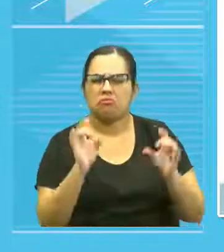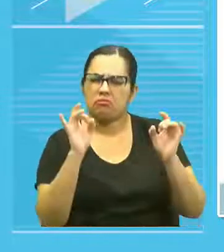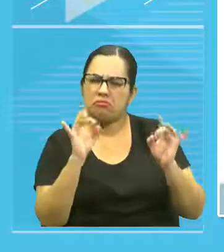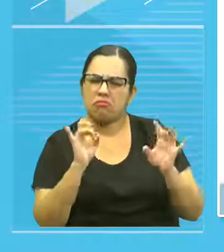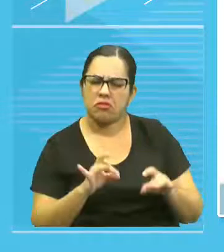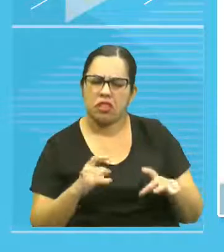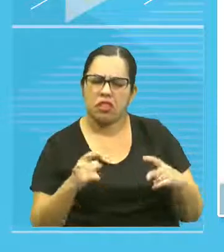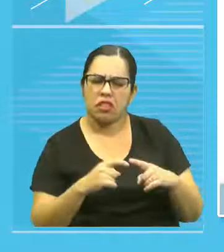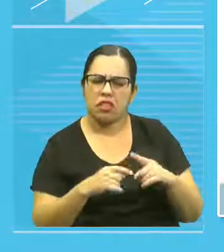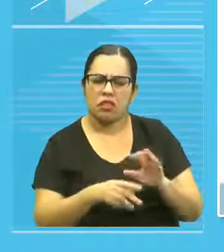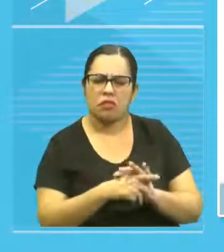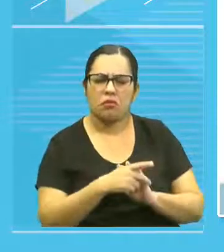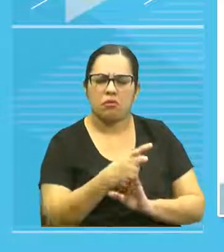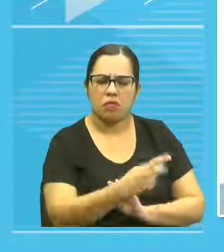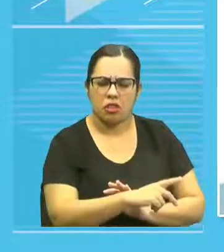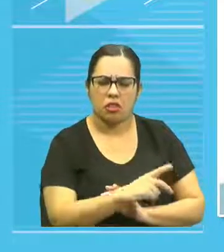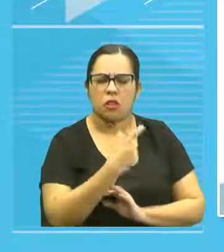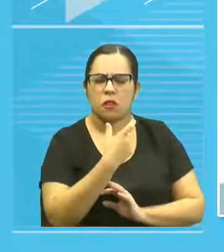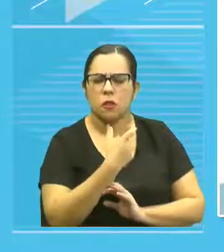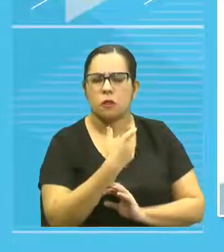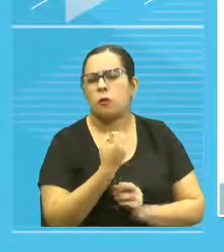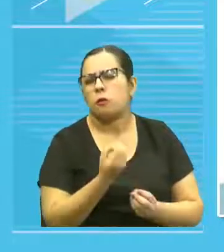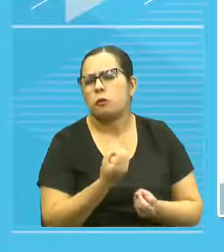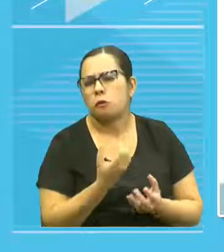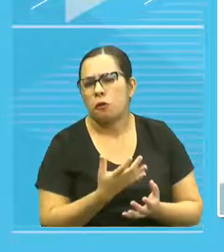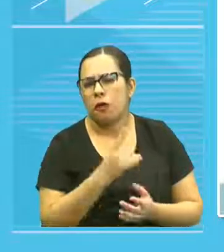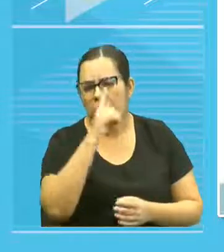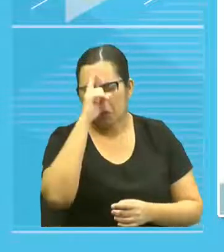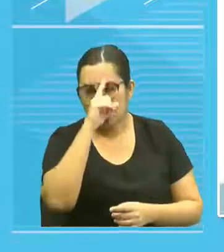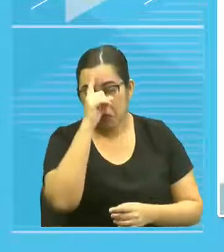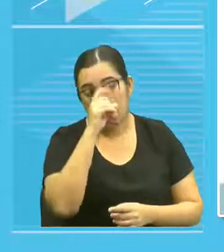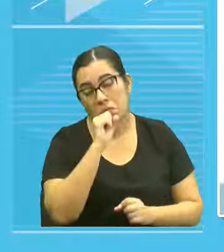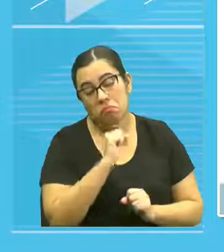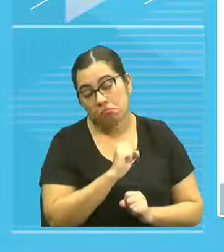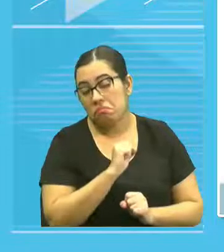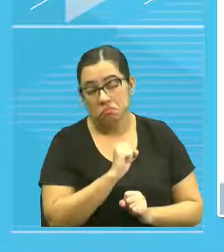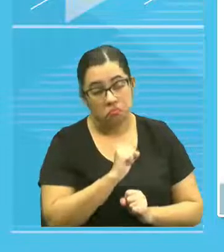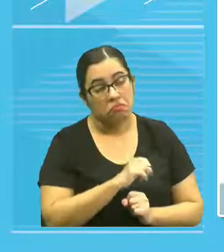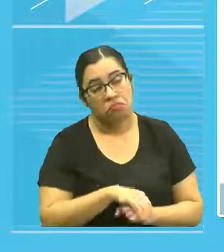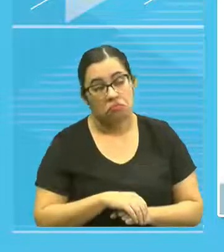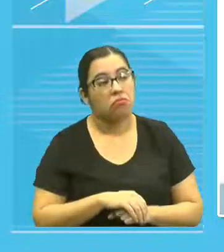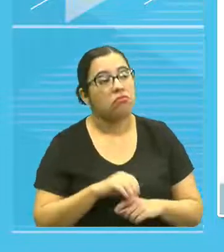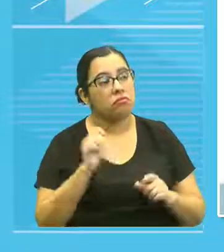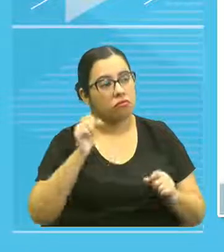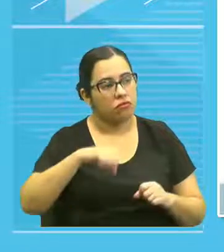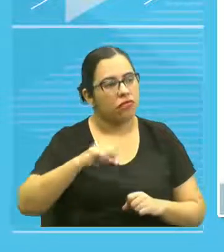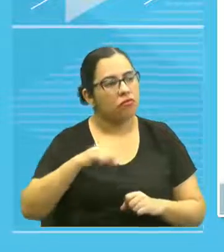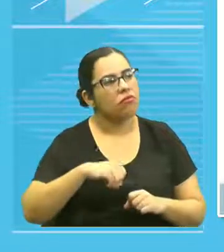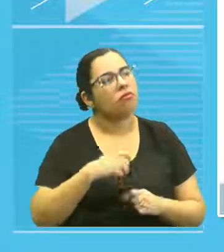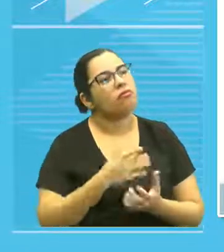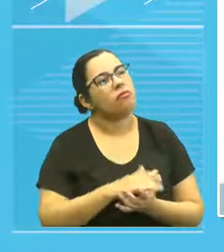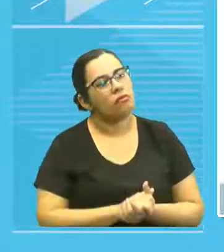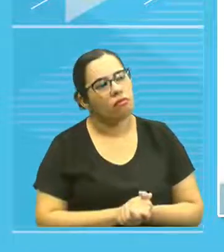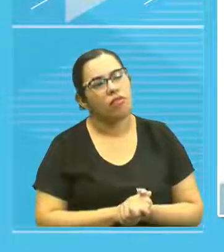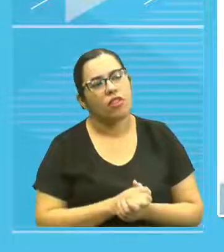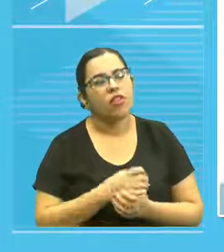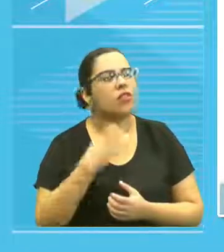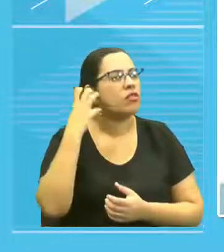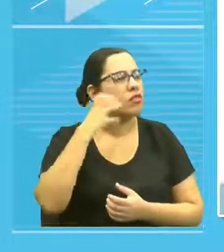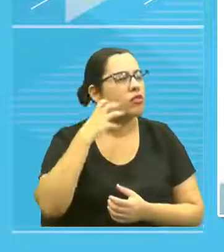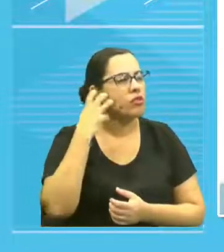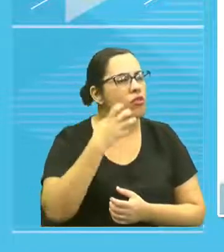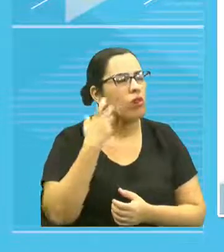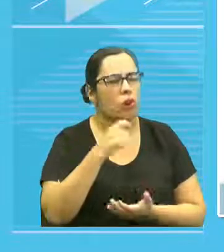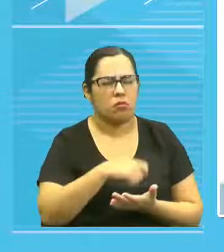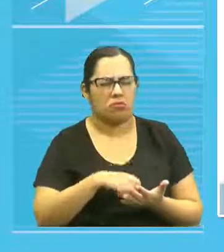representar um som específico palavra especial porque a inventar das e também tá bom é um recurso que utiliza de palavras que possuem o sonho EA